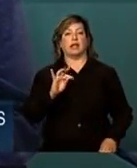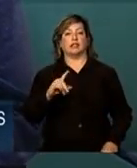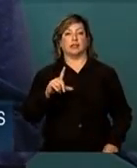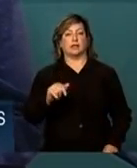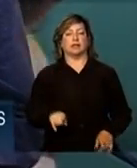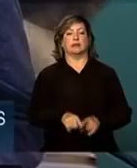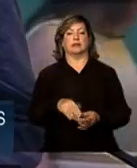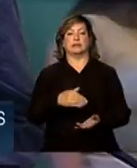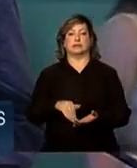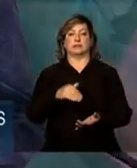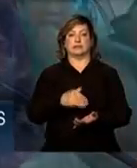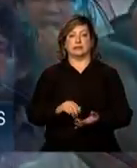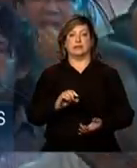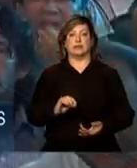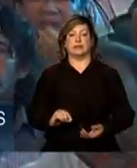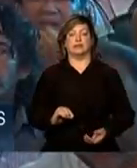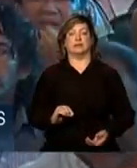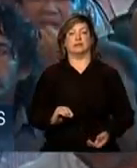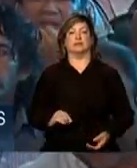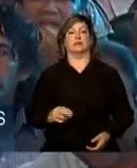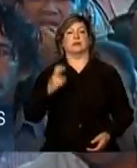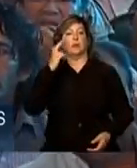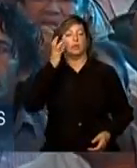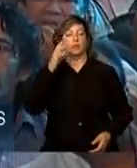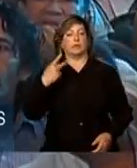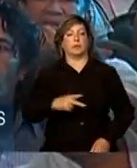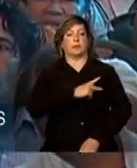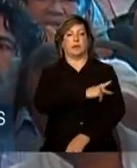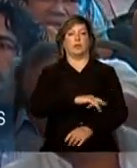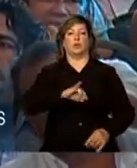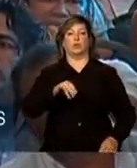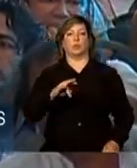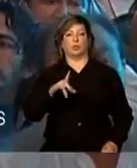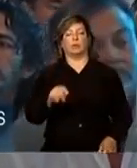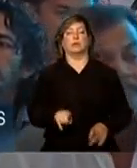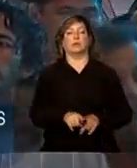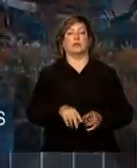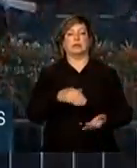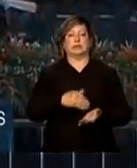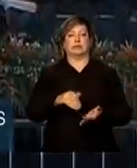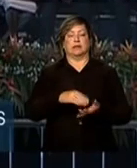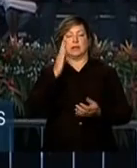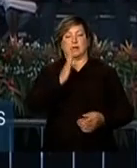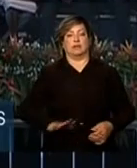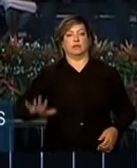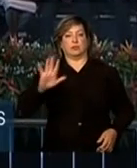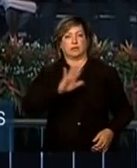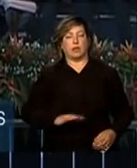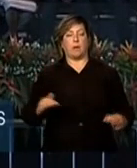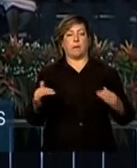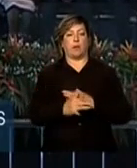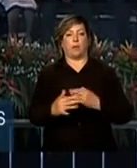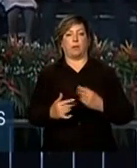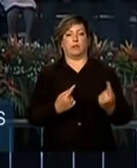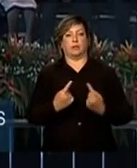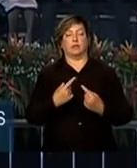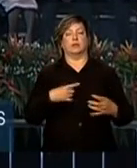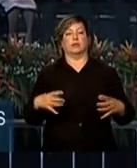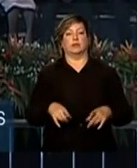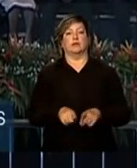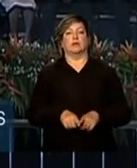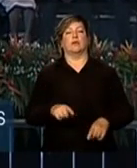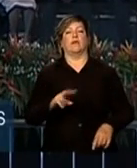Estado da Educação e Cultura do Piauí, Júlio Eduardo dos Santos, secretário nacional de Transporte e da Mobilidade Urbana,